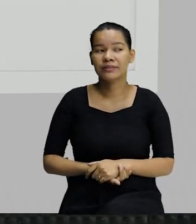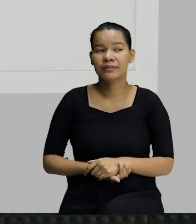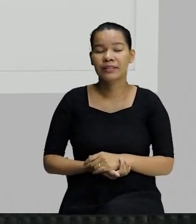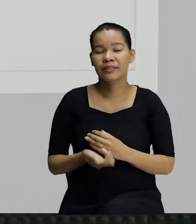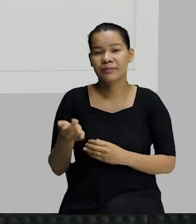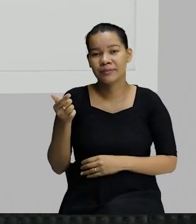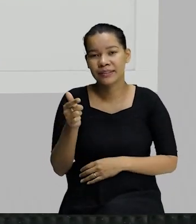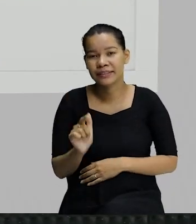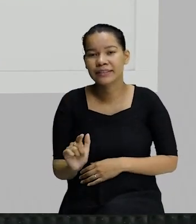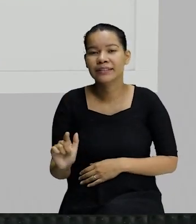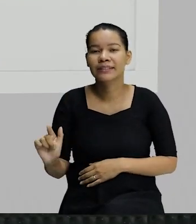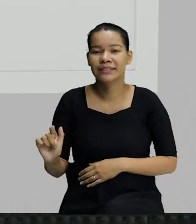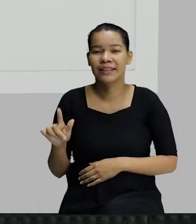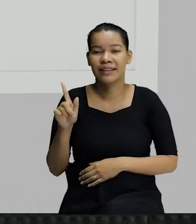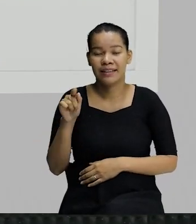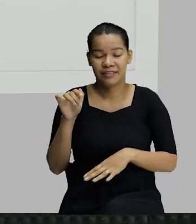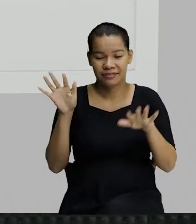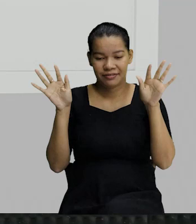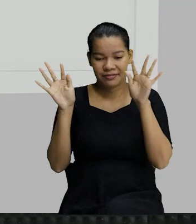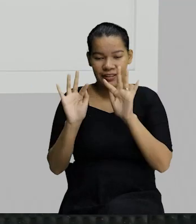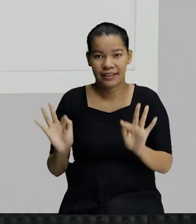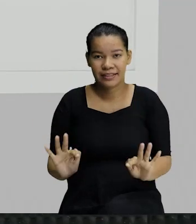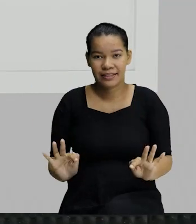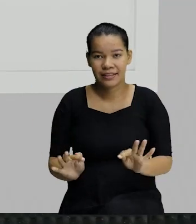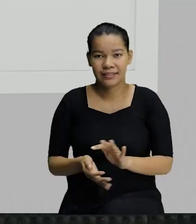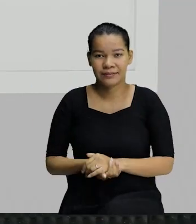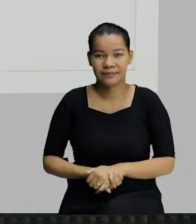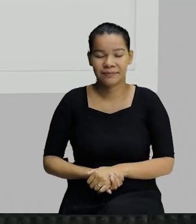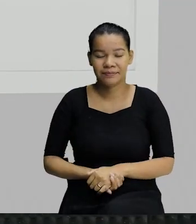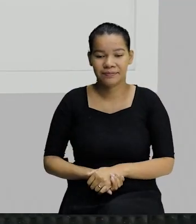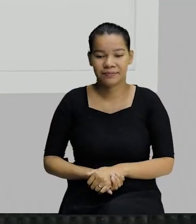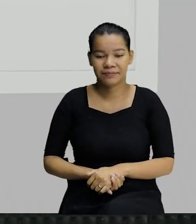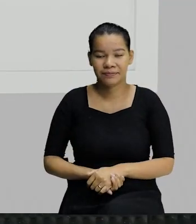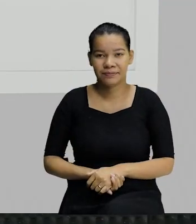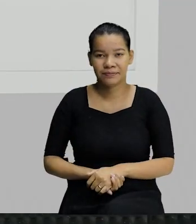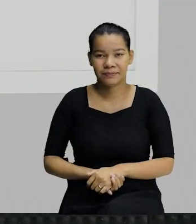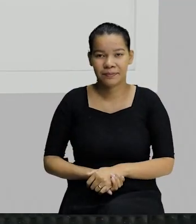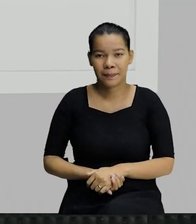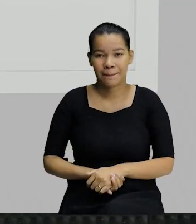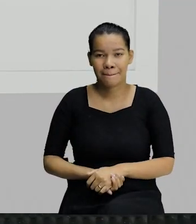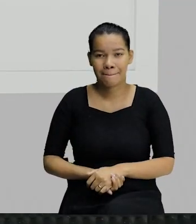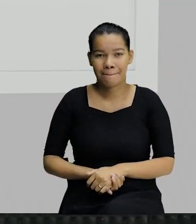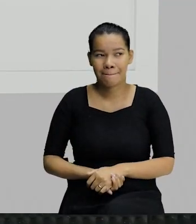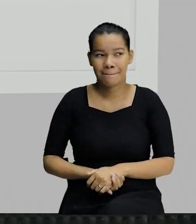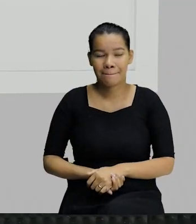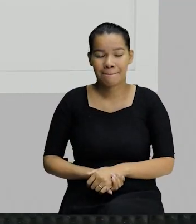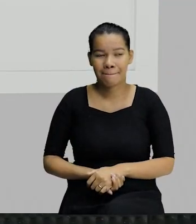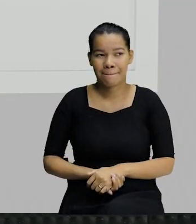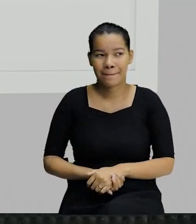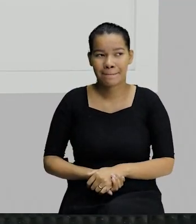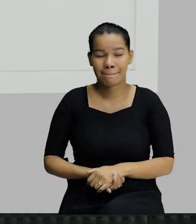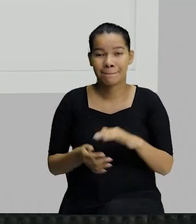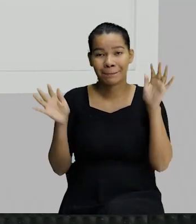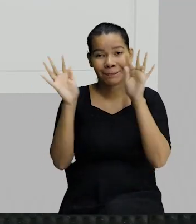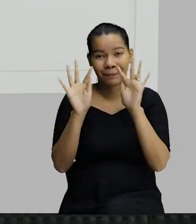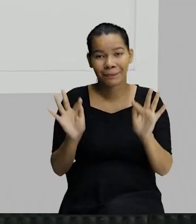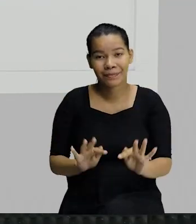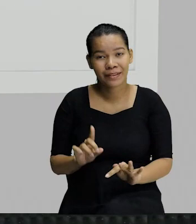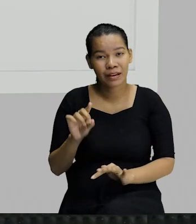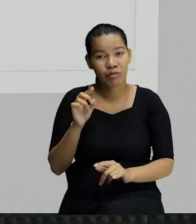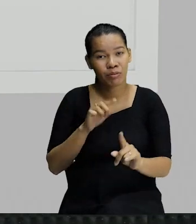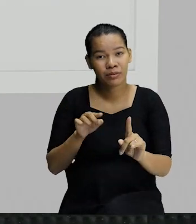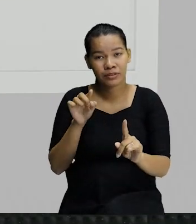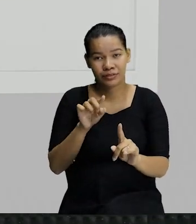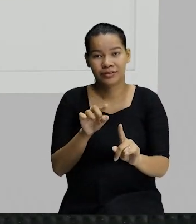vez, é a felicidade. Certo? A felicidade. A felicidade é o fim, é